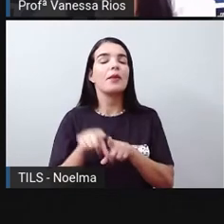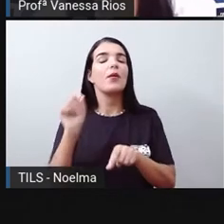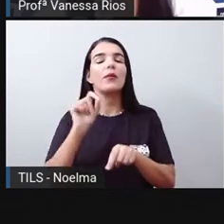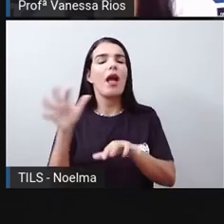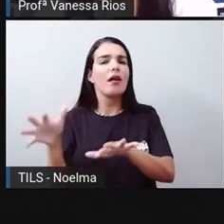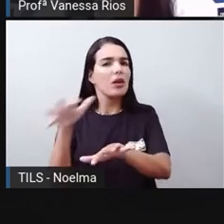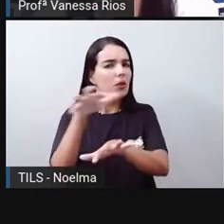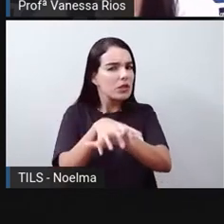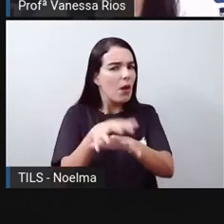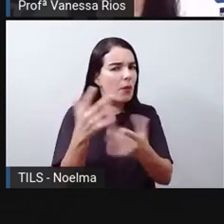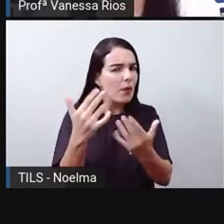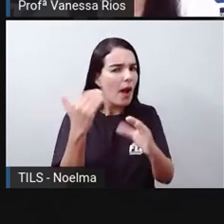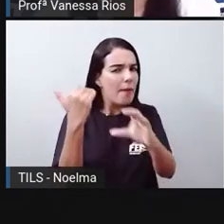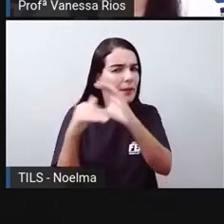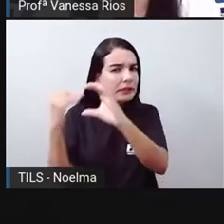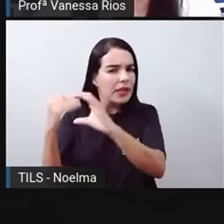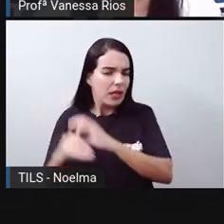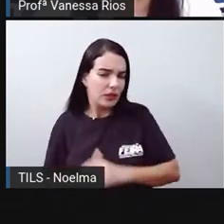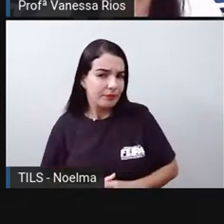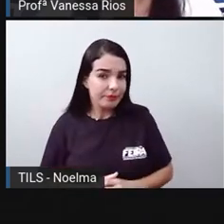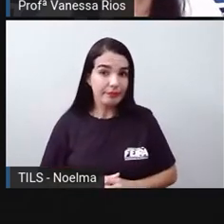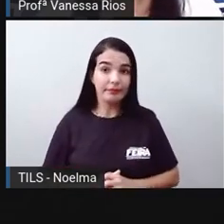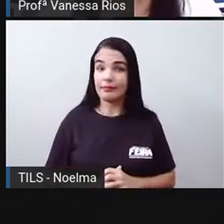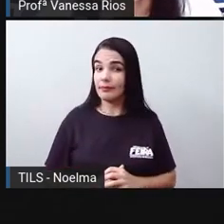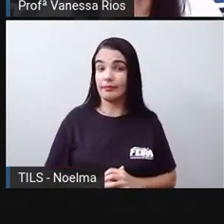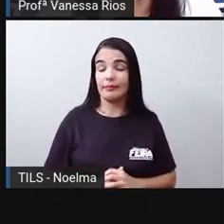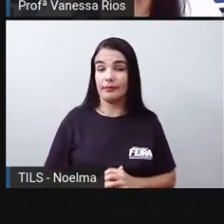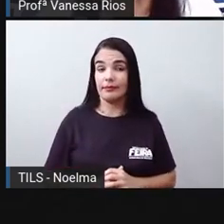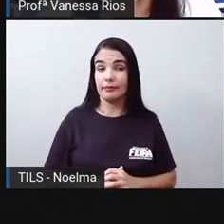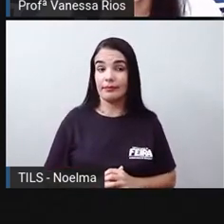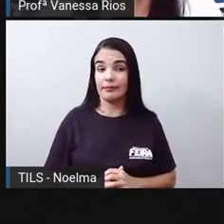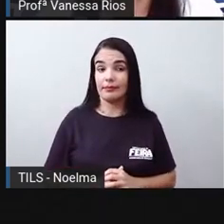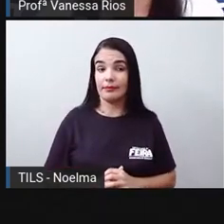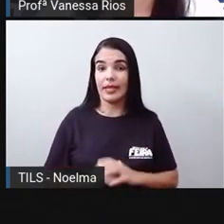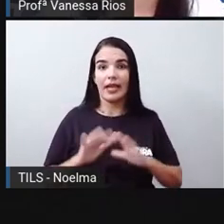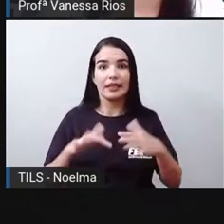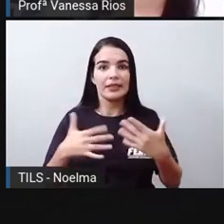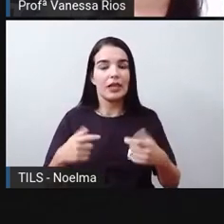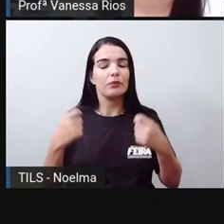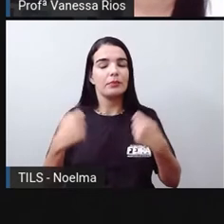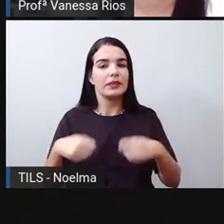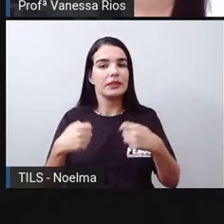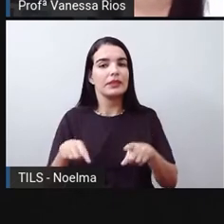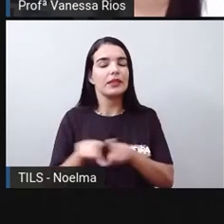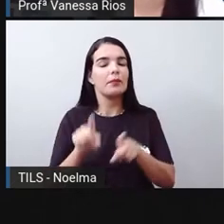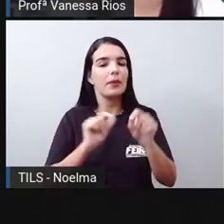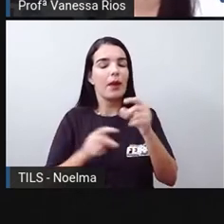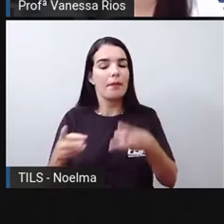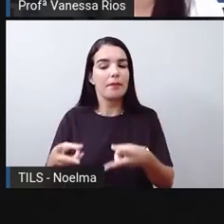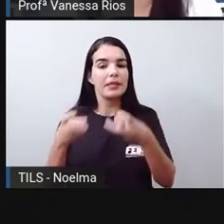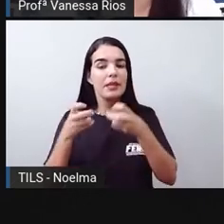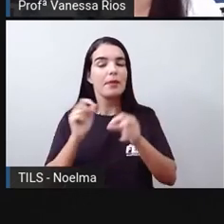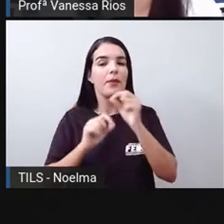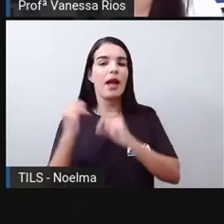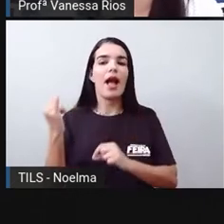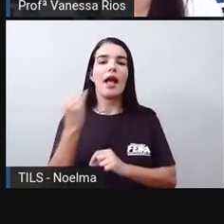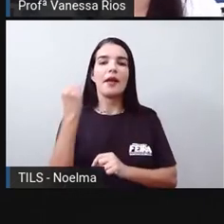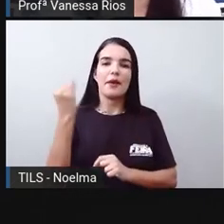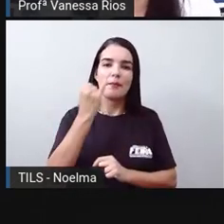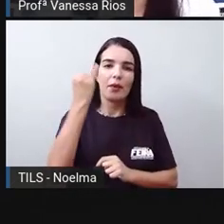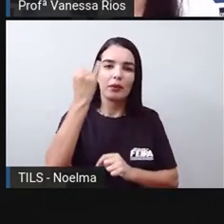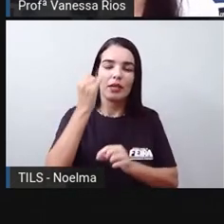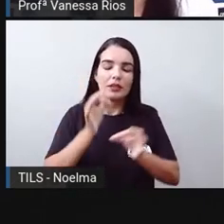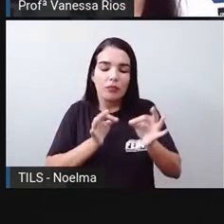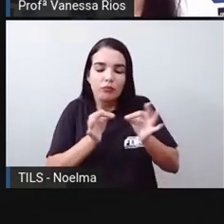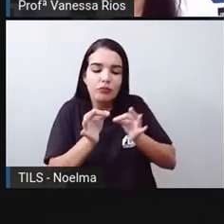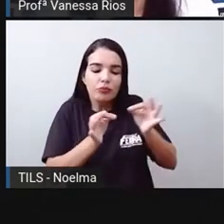em relação à mensagem passada através do vídeo? E aí a gente percebe a importância em ajustar